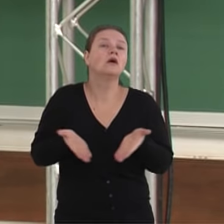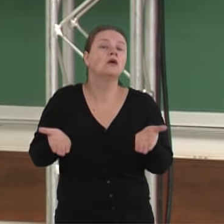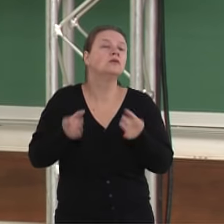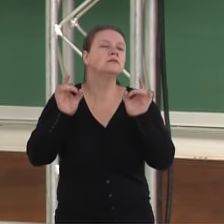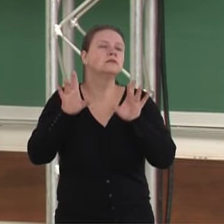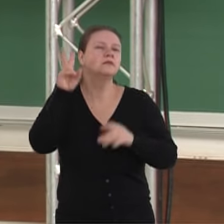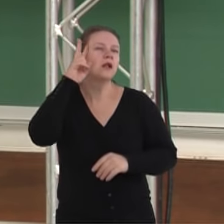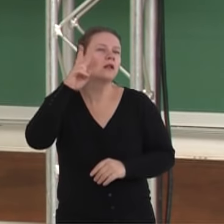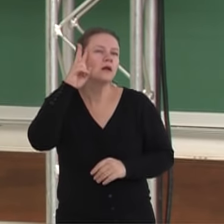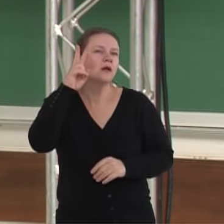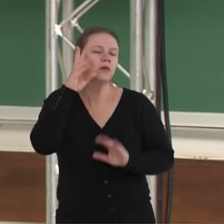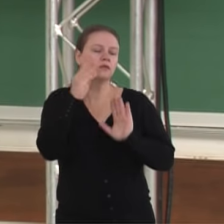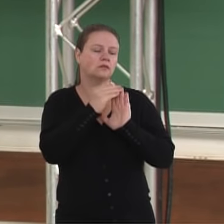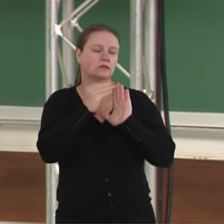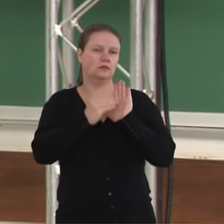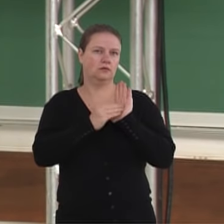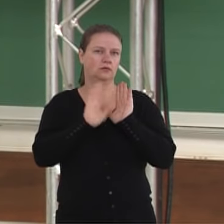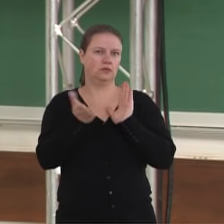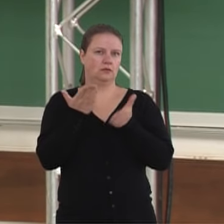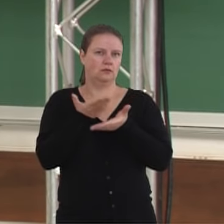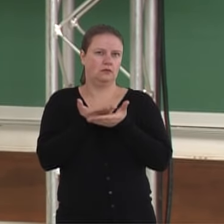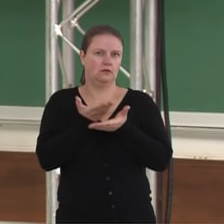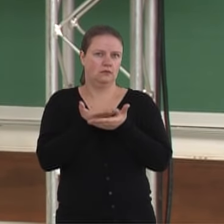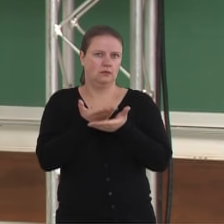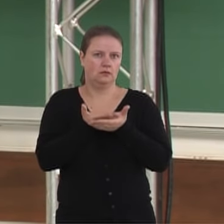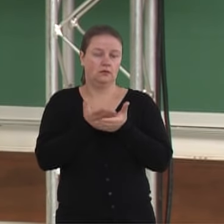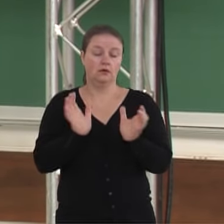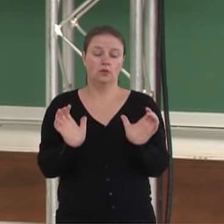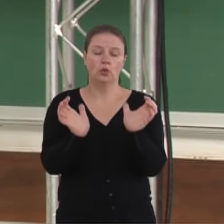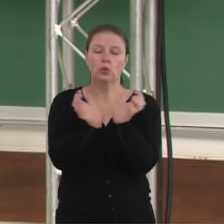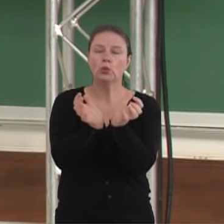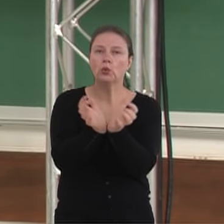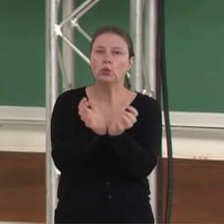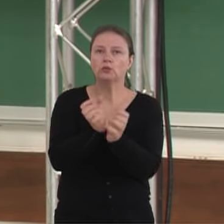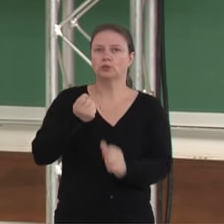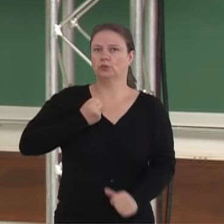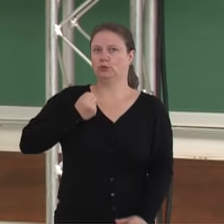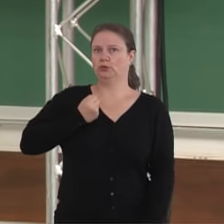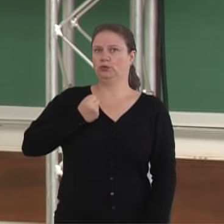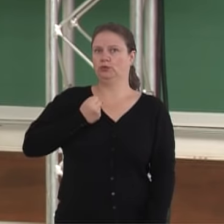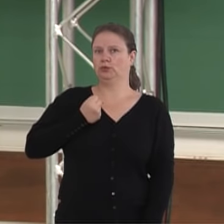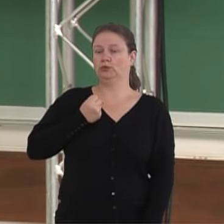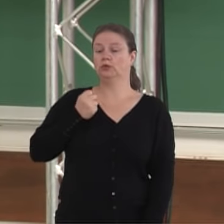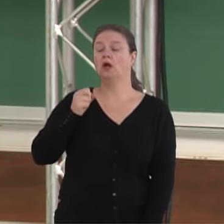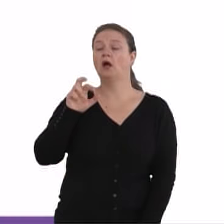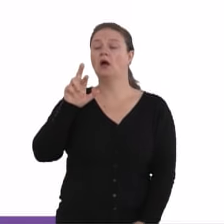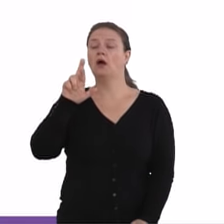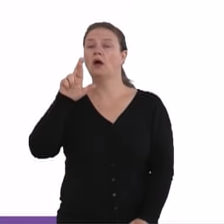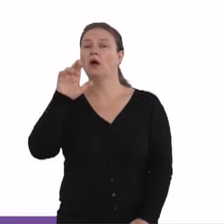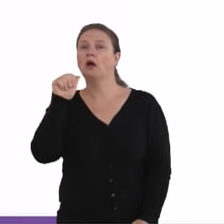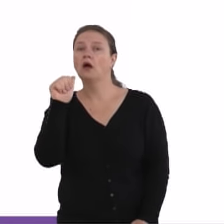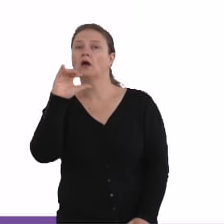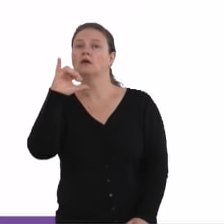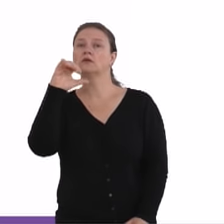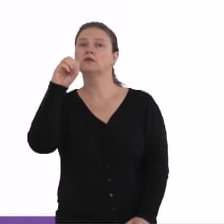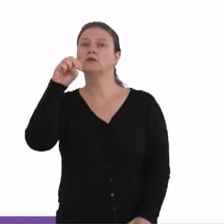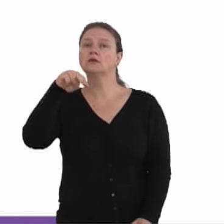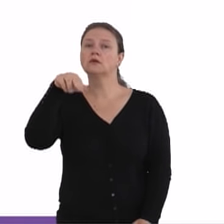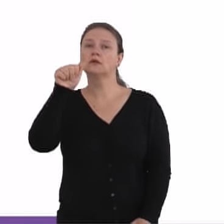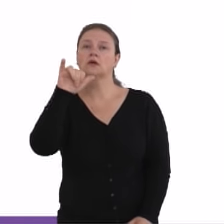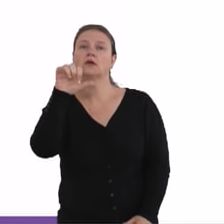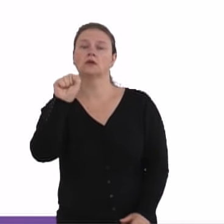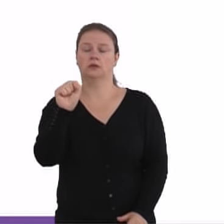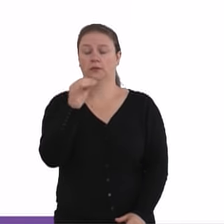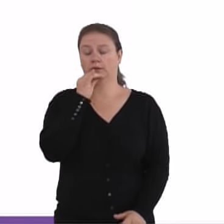nós já vimos, tá? Conjunto dos números racionais, como que ele é lembrado? Alguns exemplos, menos